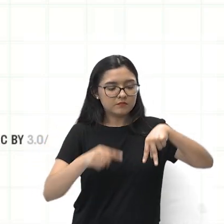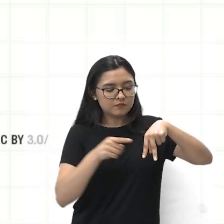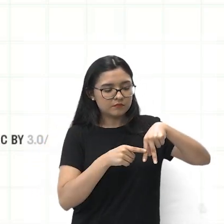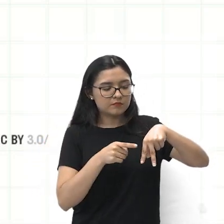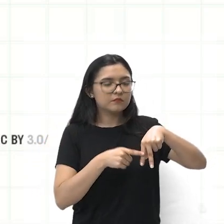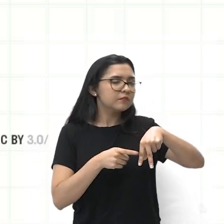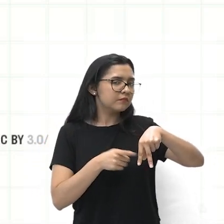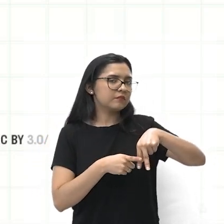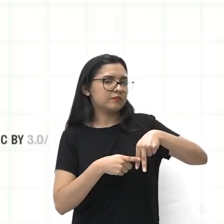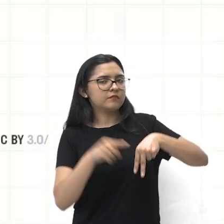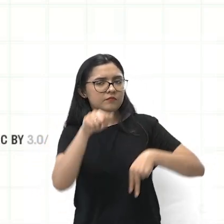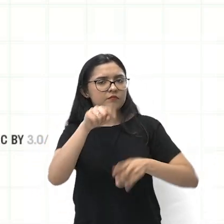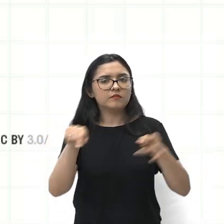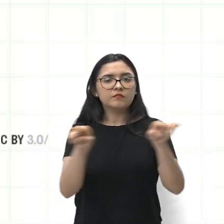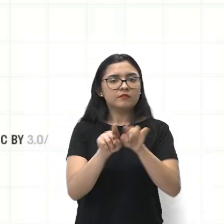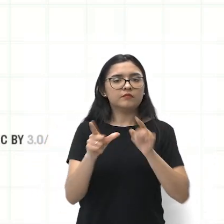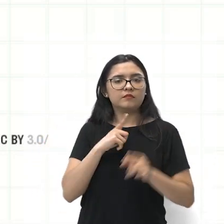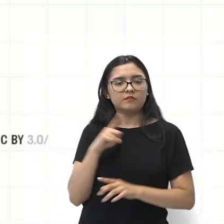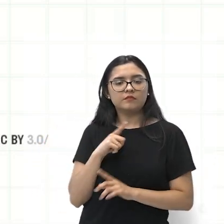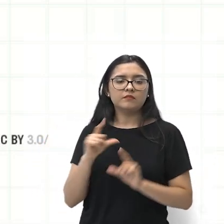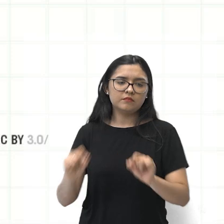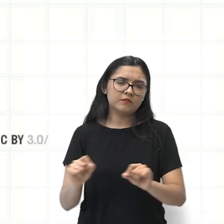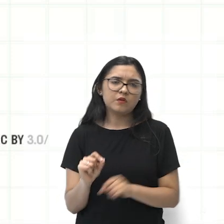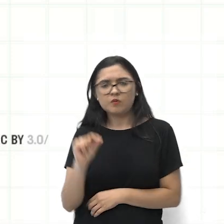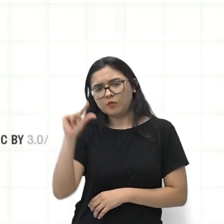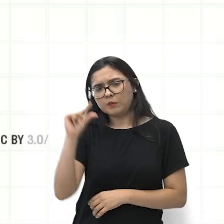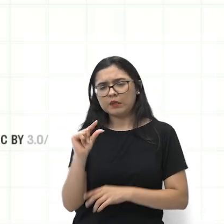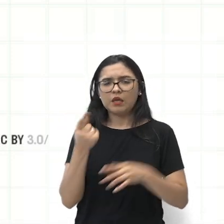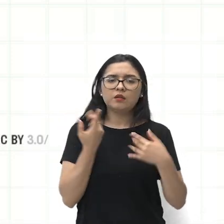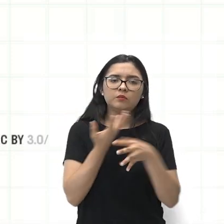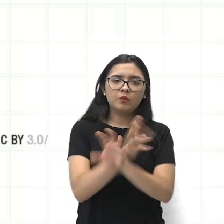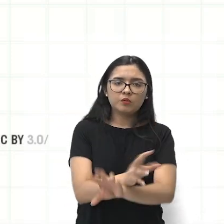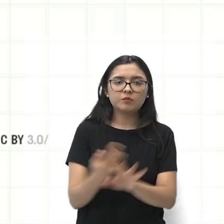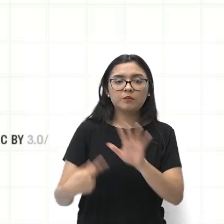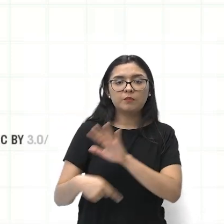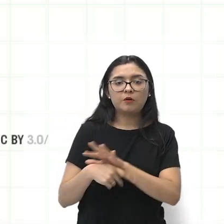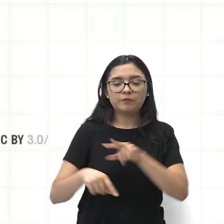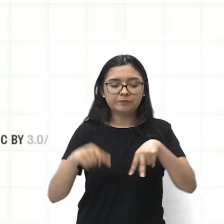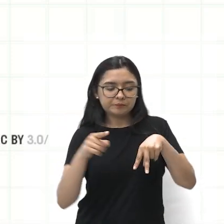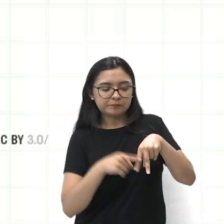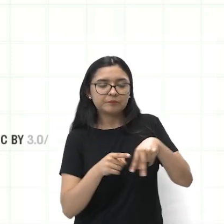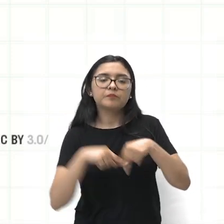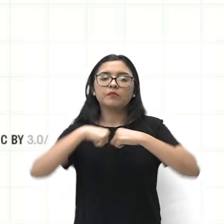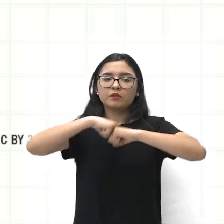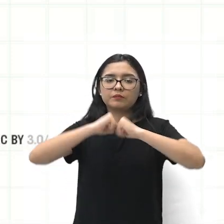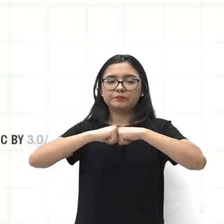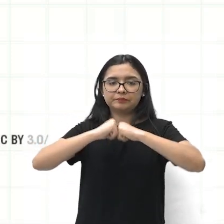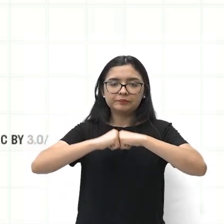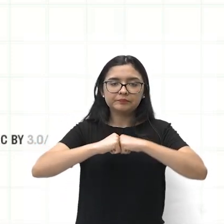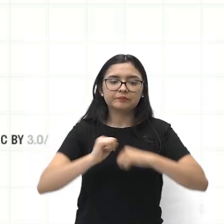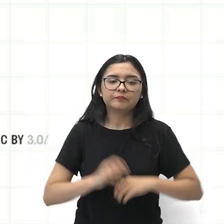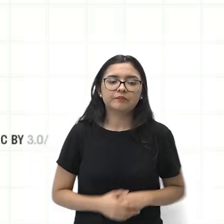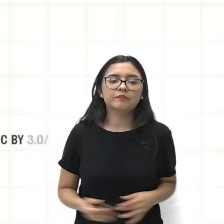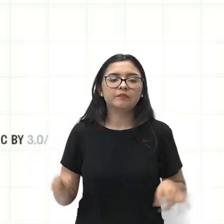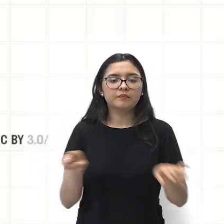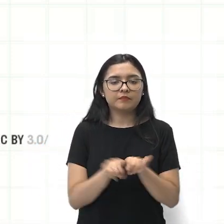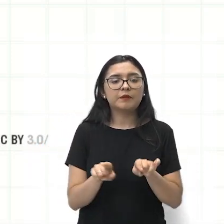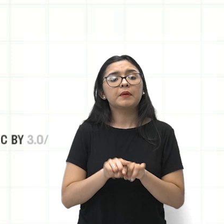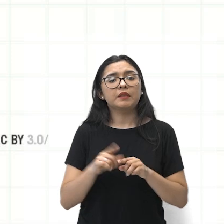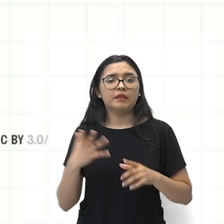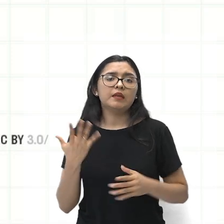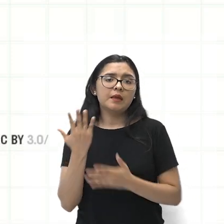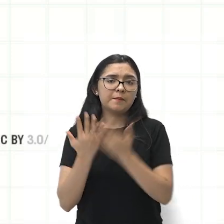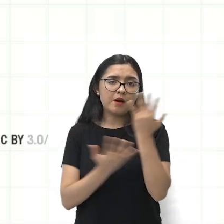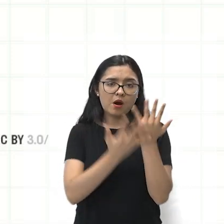sesamoide, sim, você também tem, são pequenos ossinhos. Você também tem esses ossinhos aqui pela